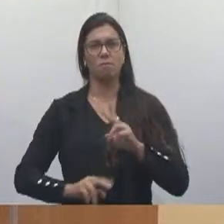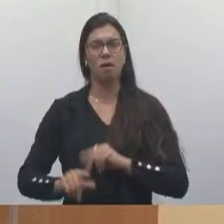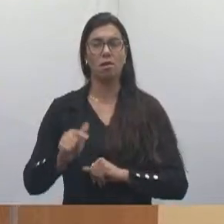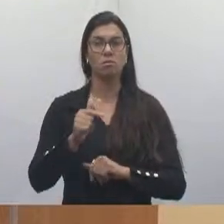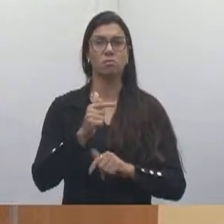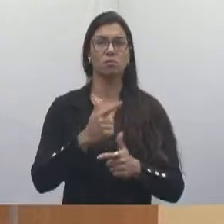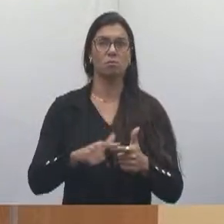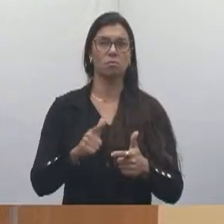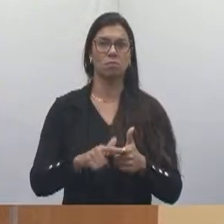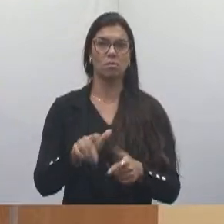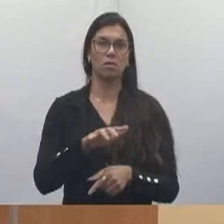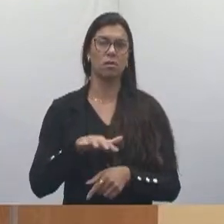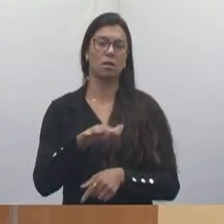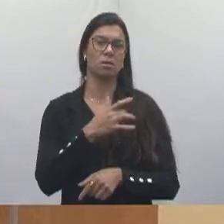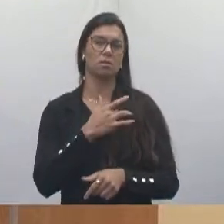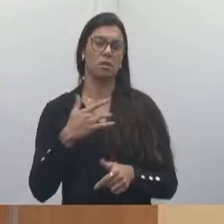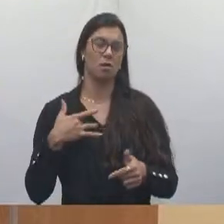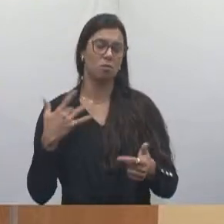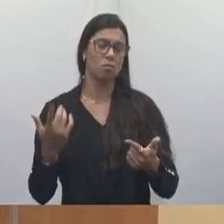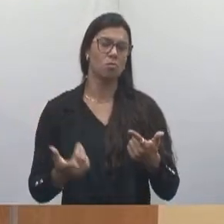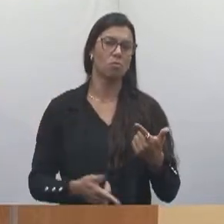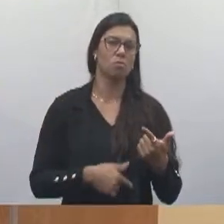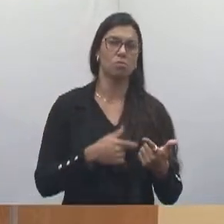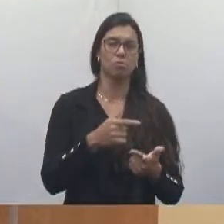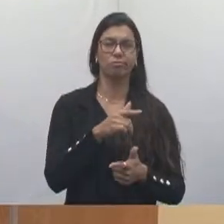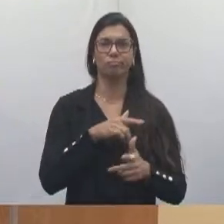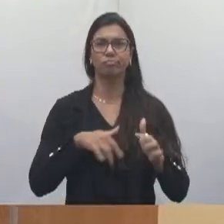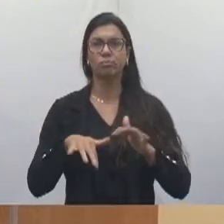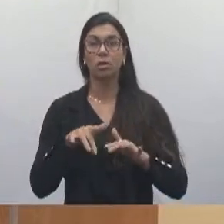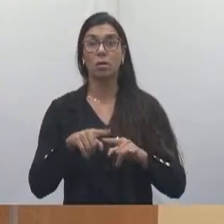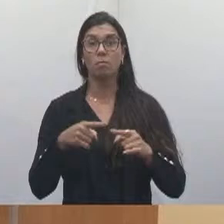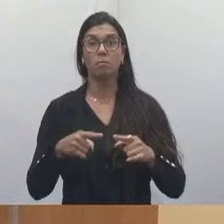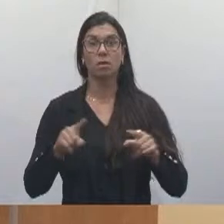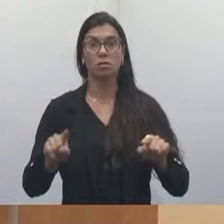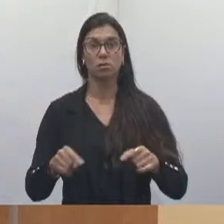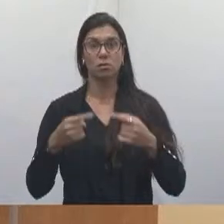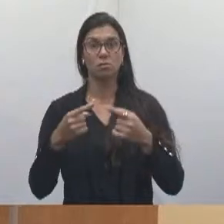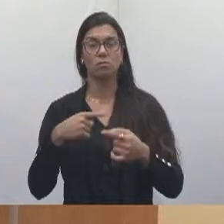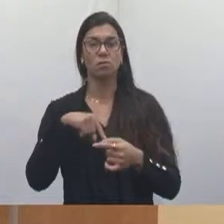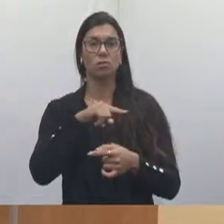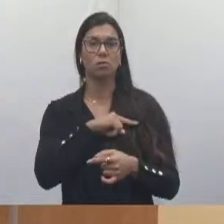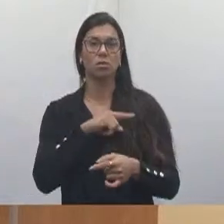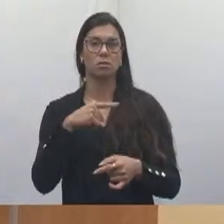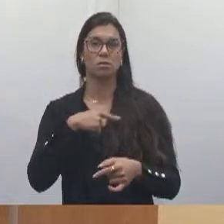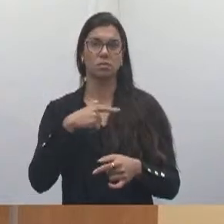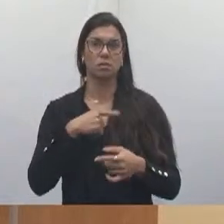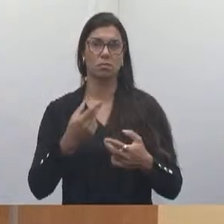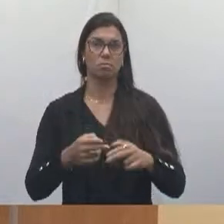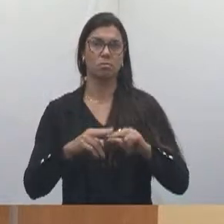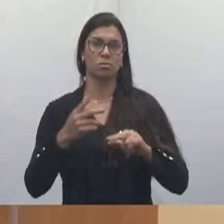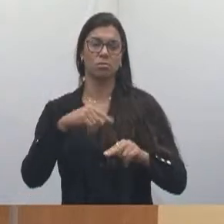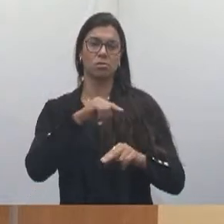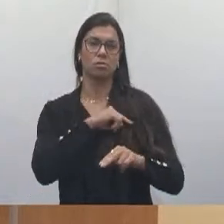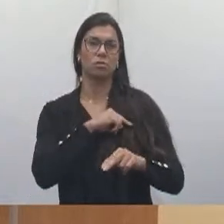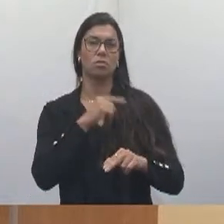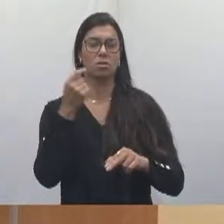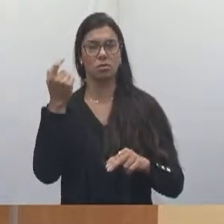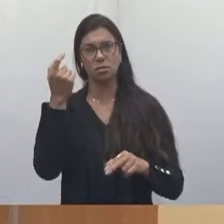saúde, muitas vezes alguns problemas que vai surgindo, e esse é o desafio. Esse é o desafio, e é por isso que nós estamos aqui,